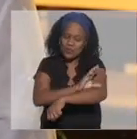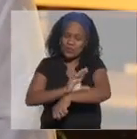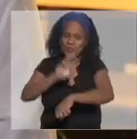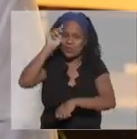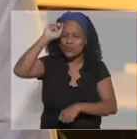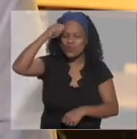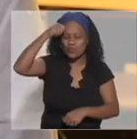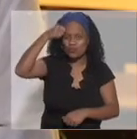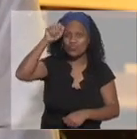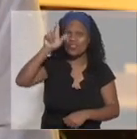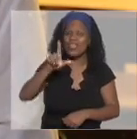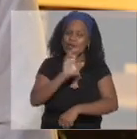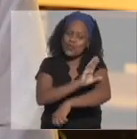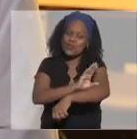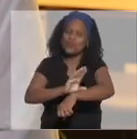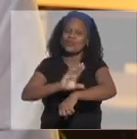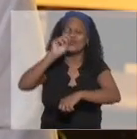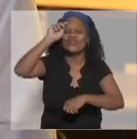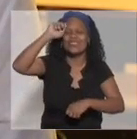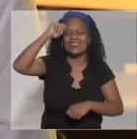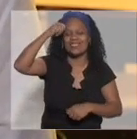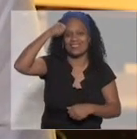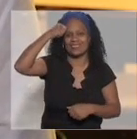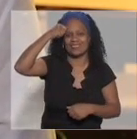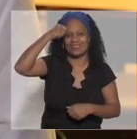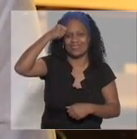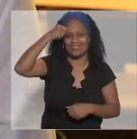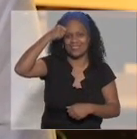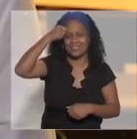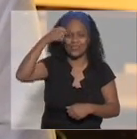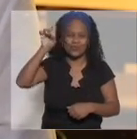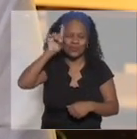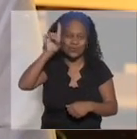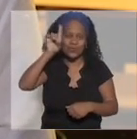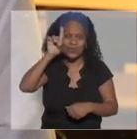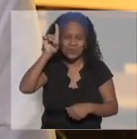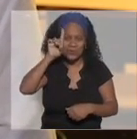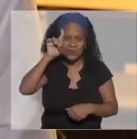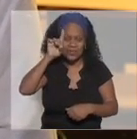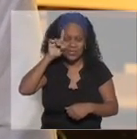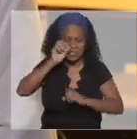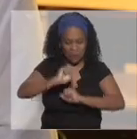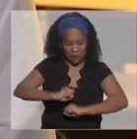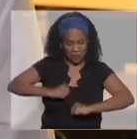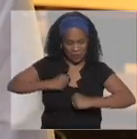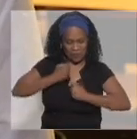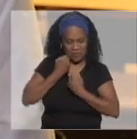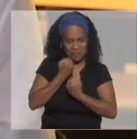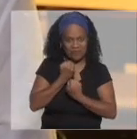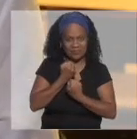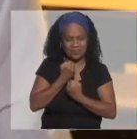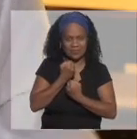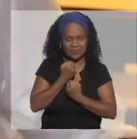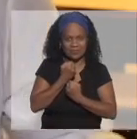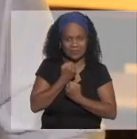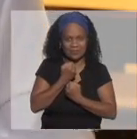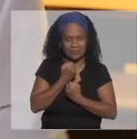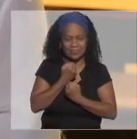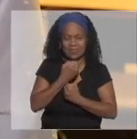cut né a cultura negra cotidiana de fortalecimento